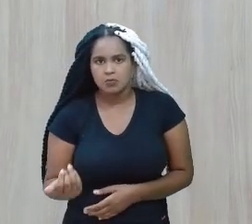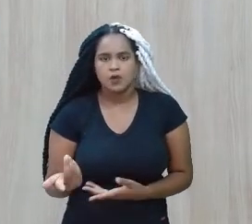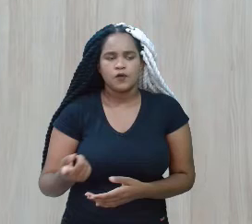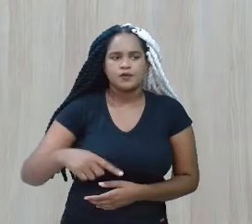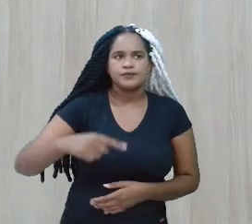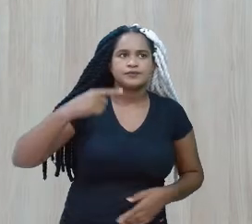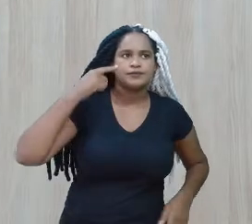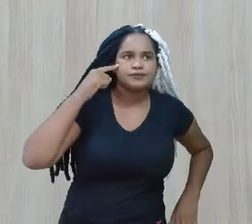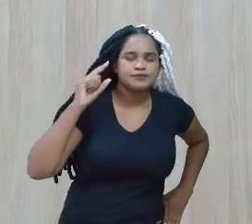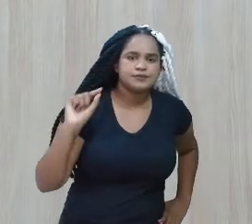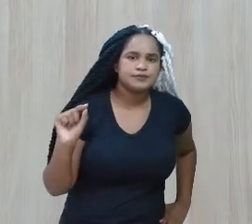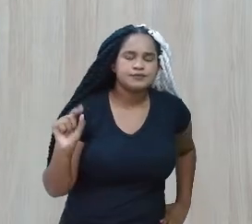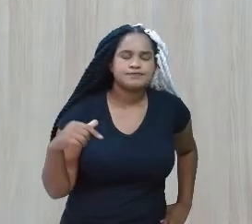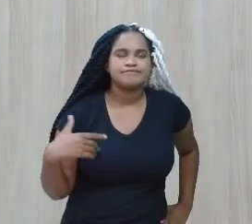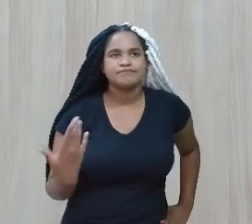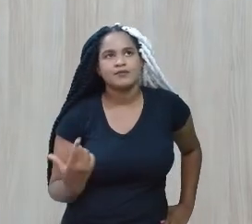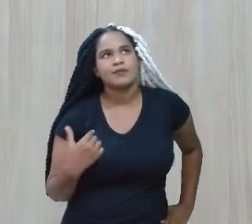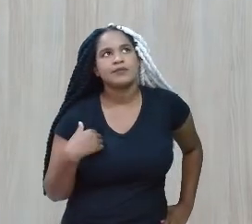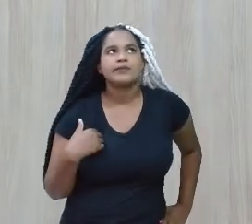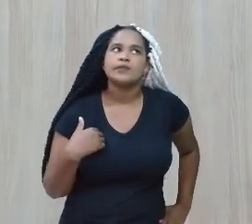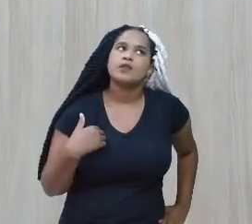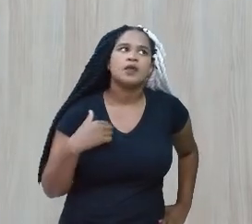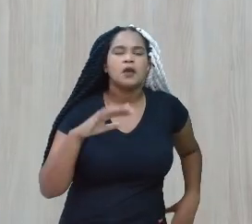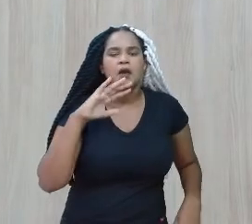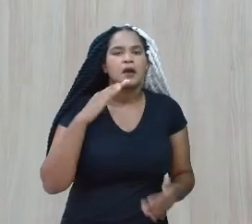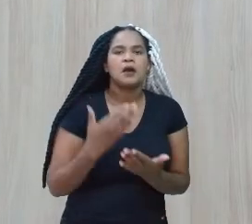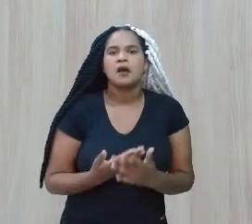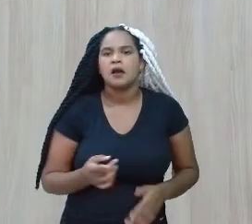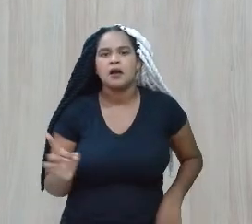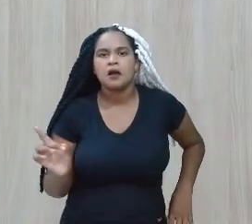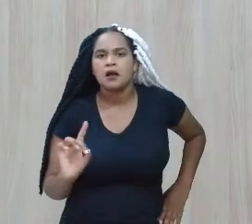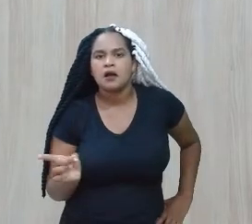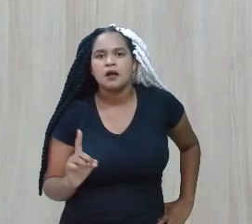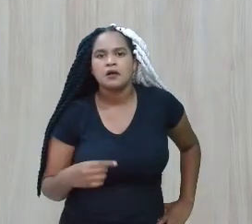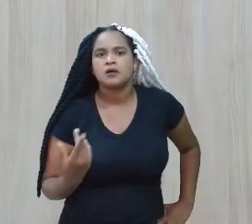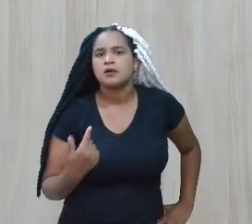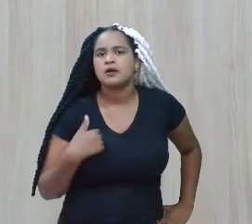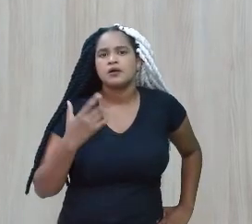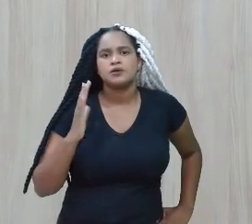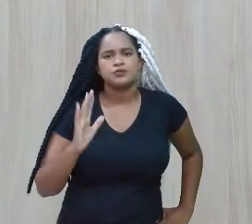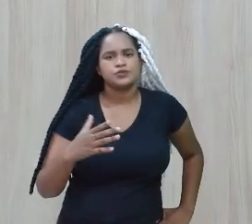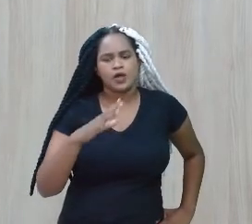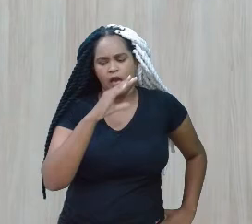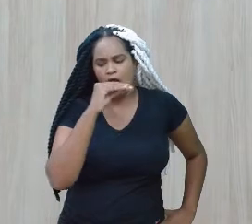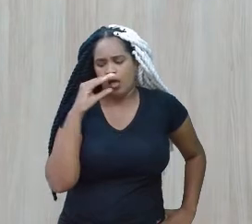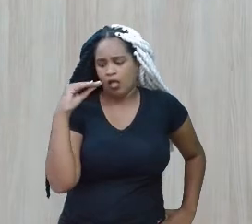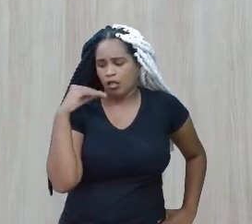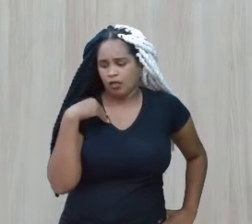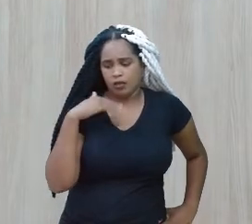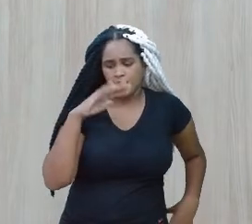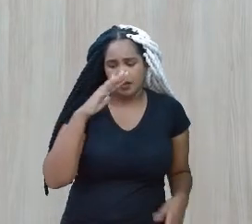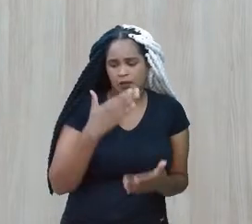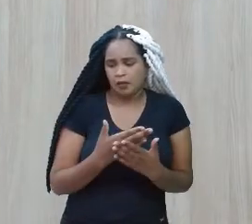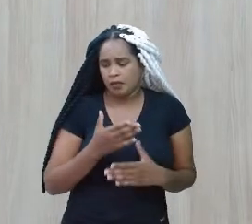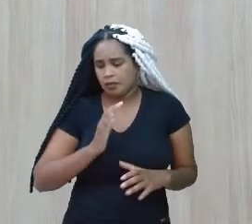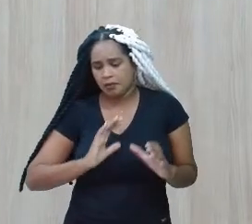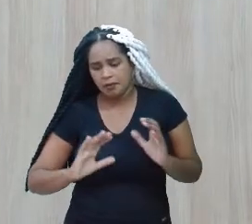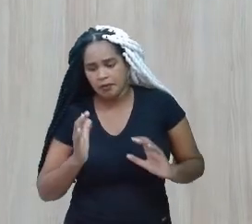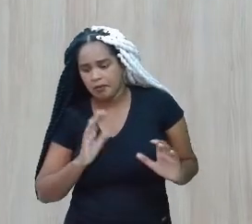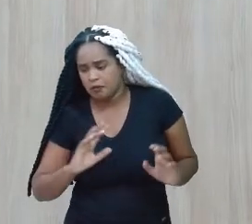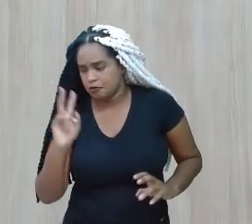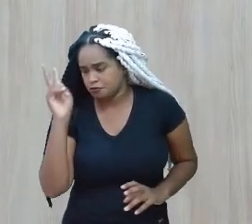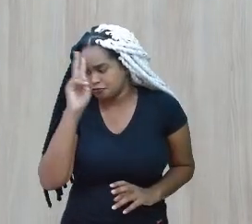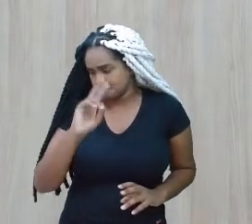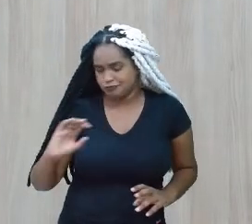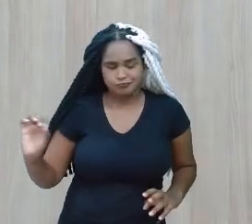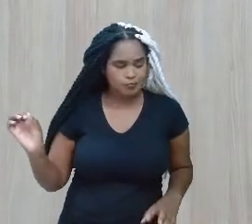pensem assim: ah, professora, eu nem acredito, mas eu nem acredito nisso, né? Eu já estou adolescente, eu não acredito em lenda, em